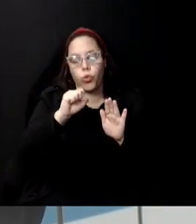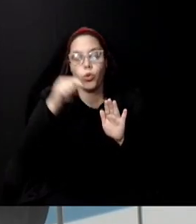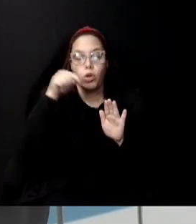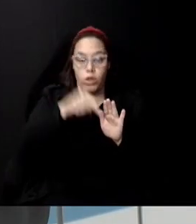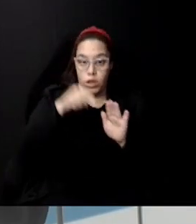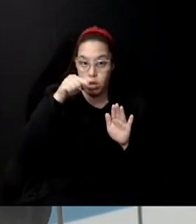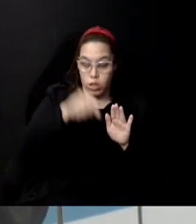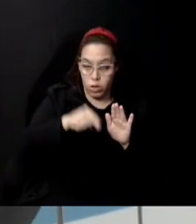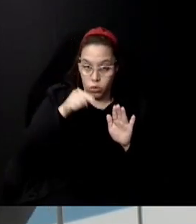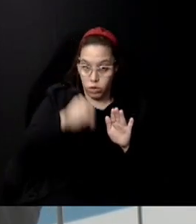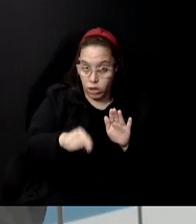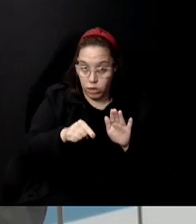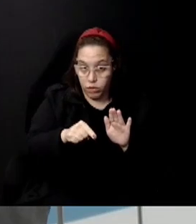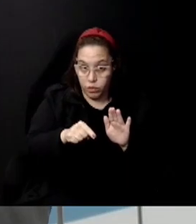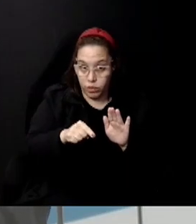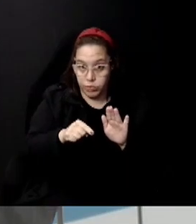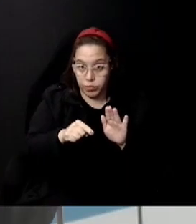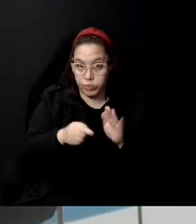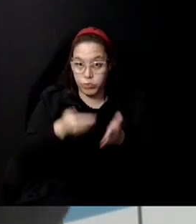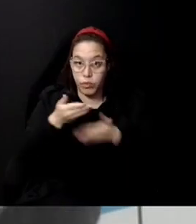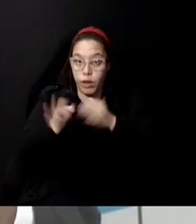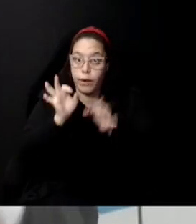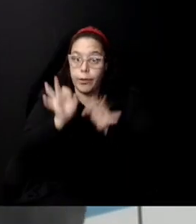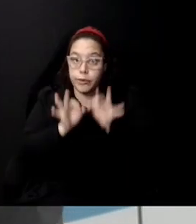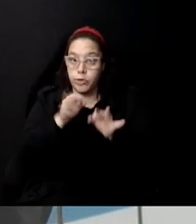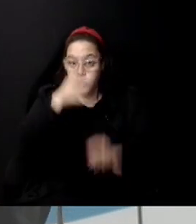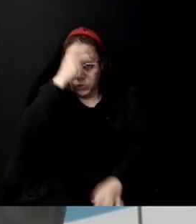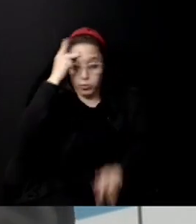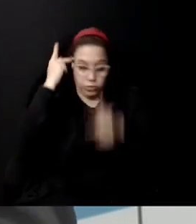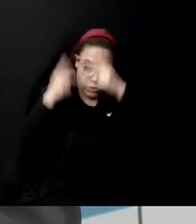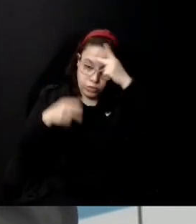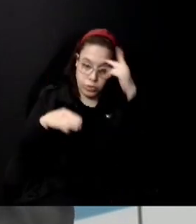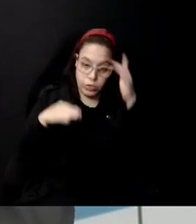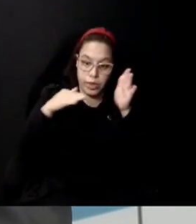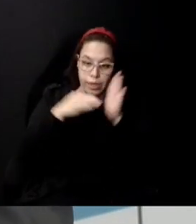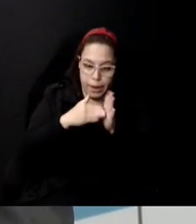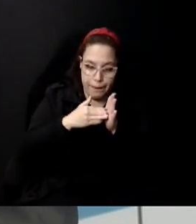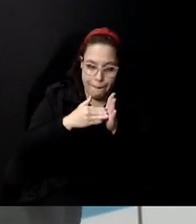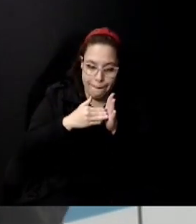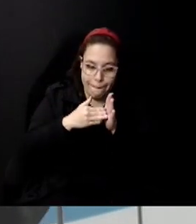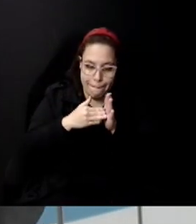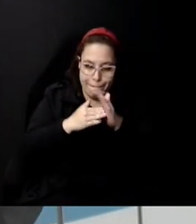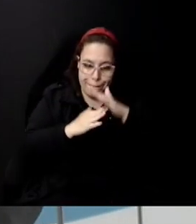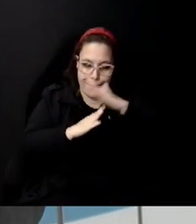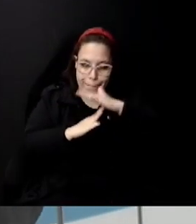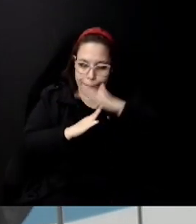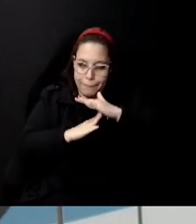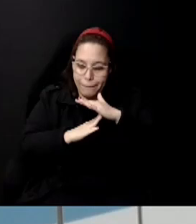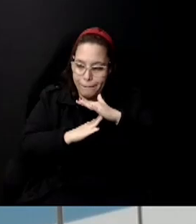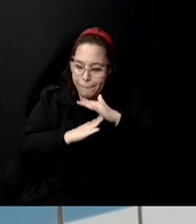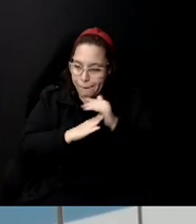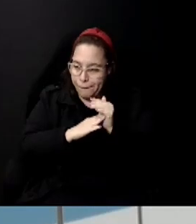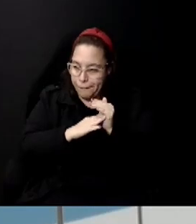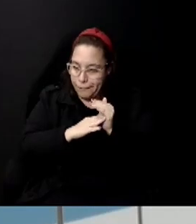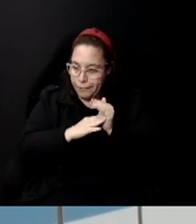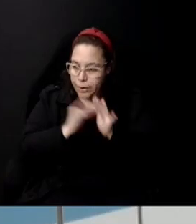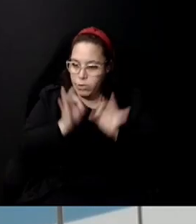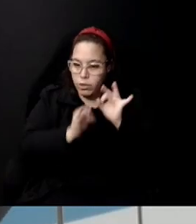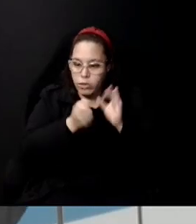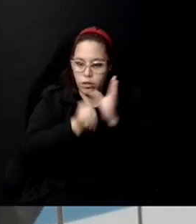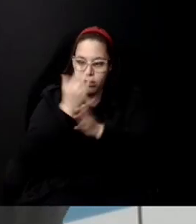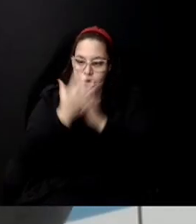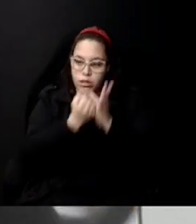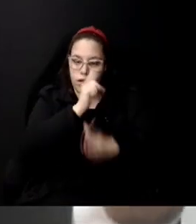internacional condições de julgar pessoas. Até o Tribunal Penal Internacional, a gente tinha tribunais que eram criados depois dos